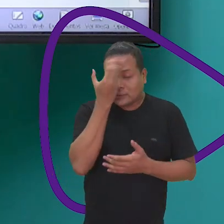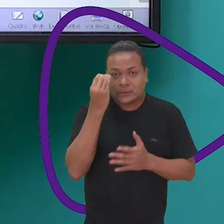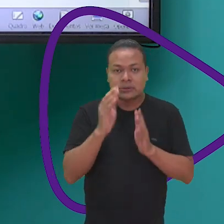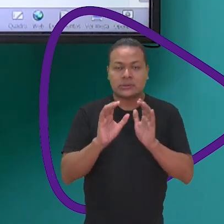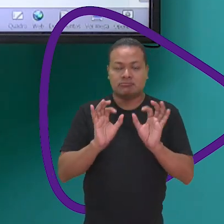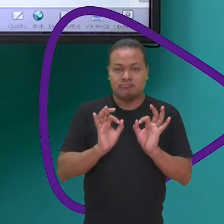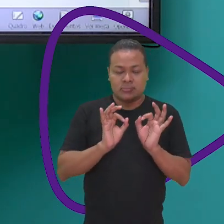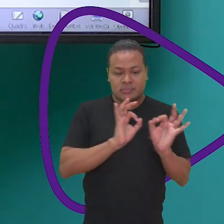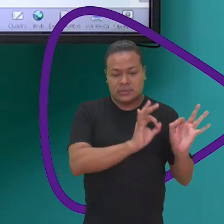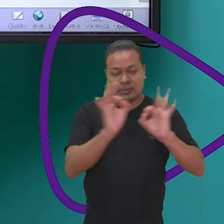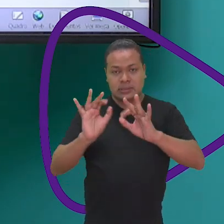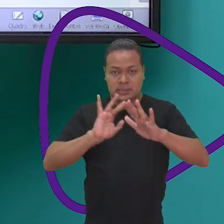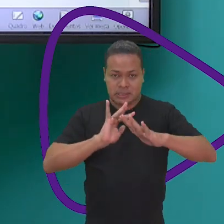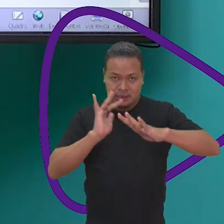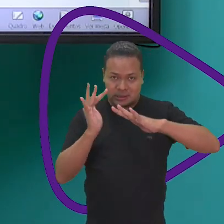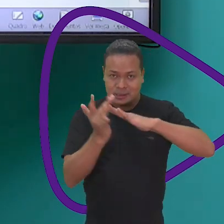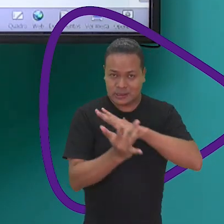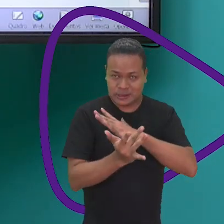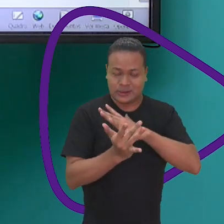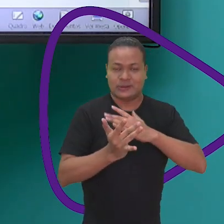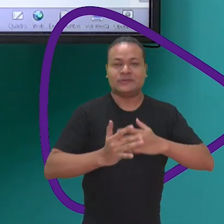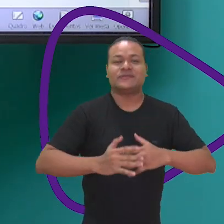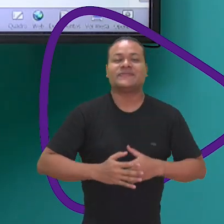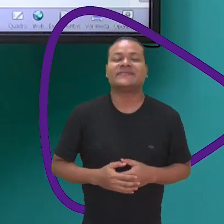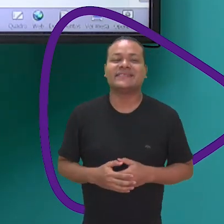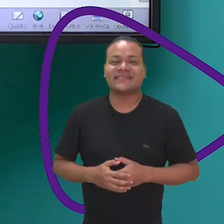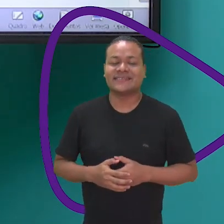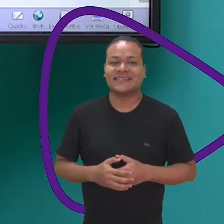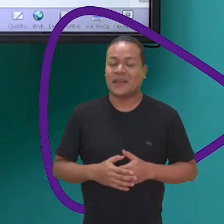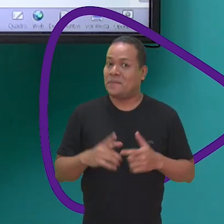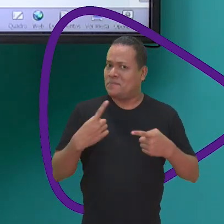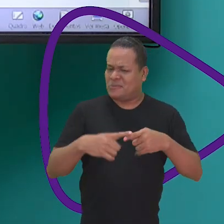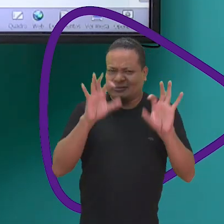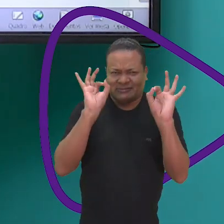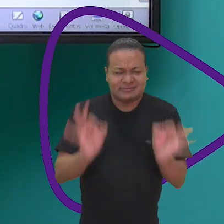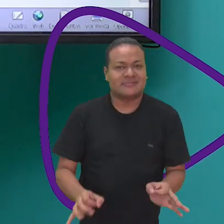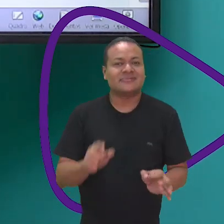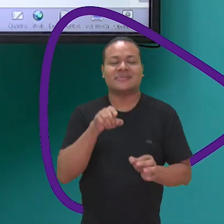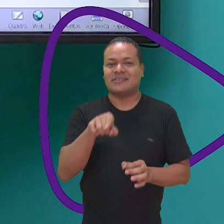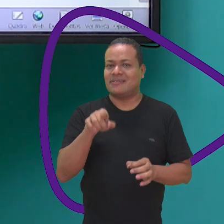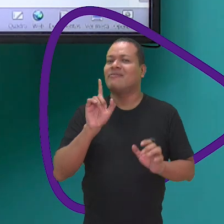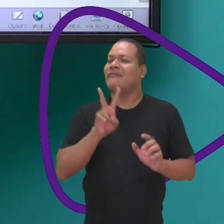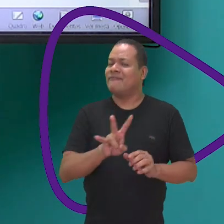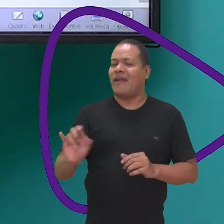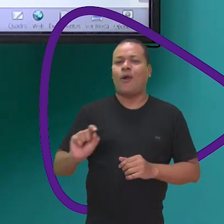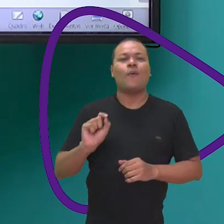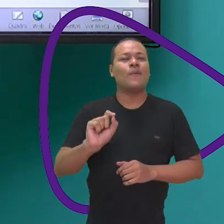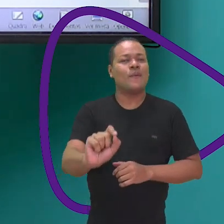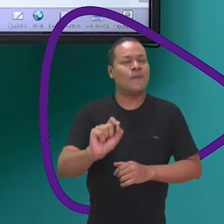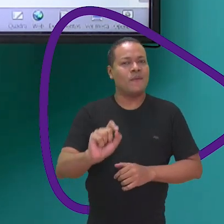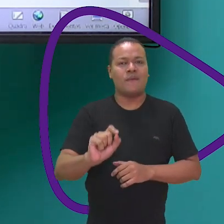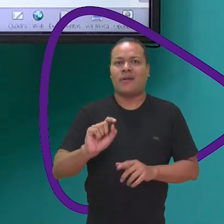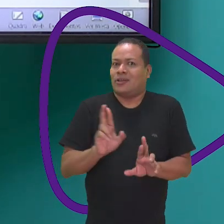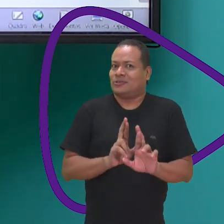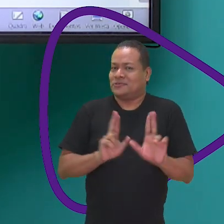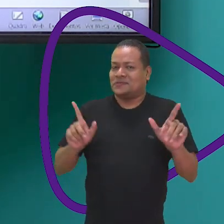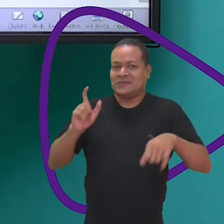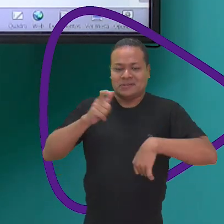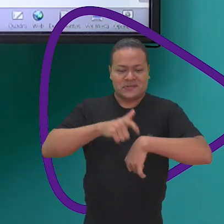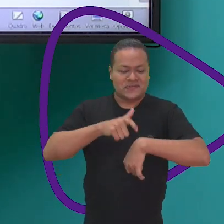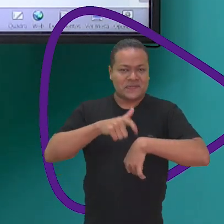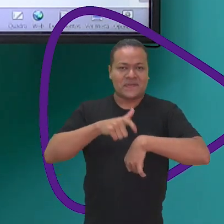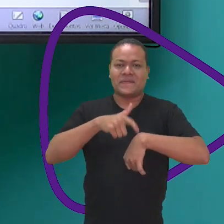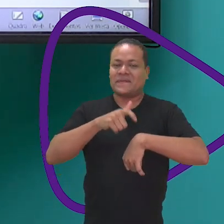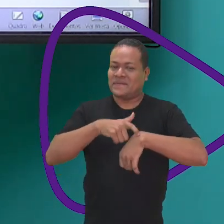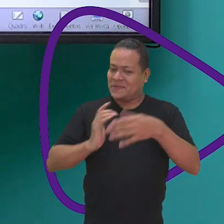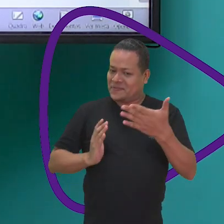siga o Preveste em todas as redes sociais porque eu tenho certeza que isso vai fazer toda a diferença aí para a